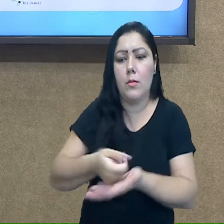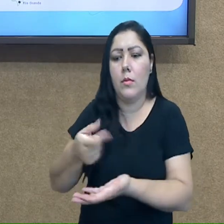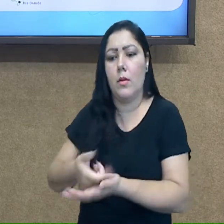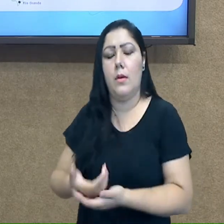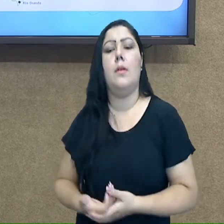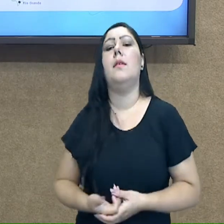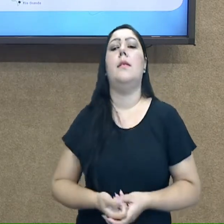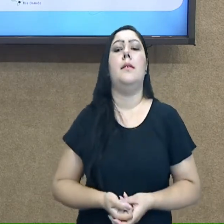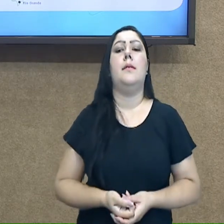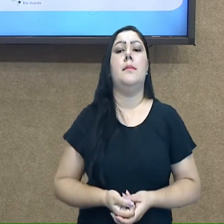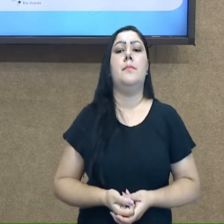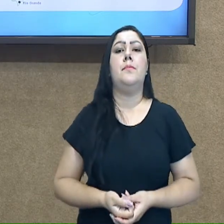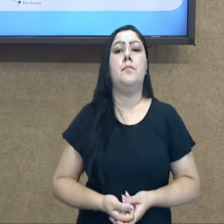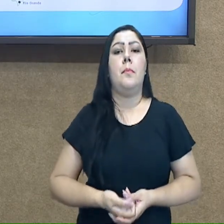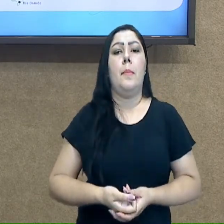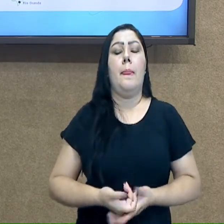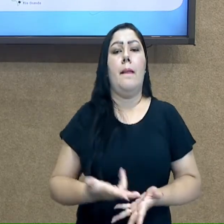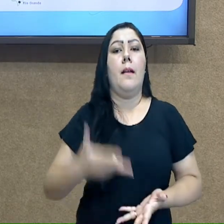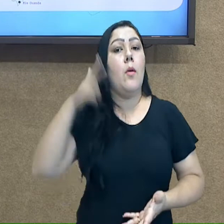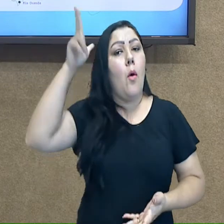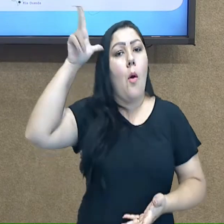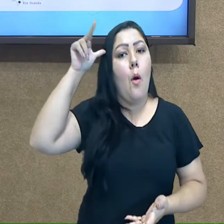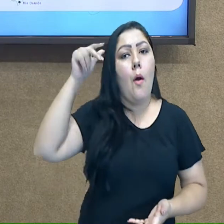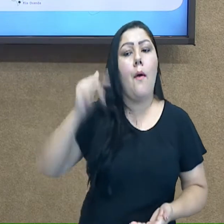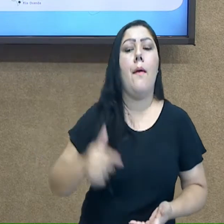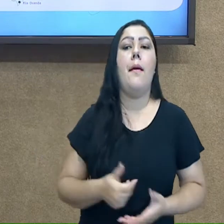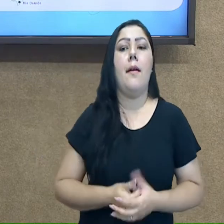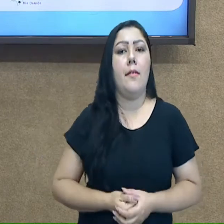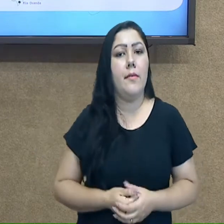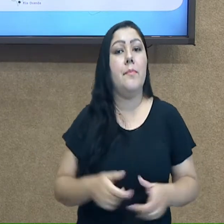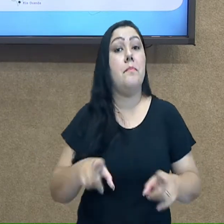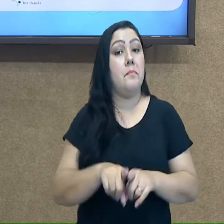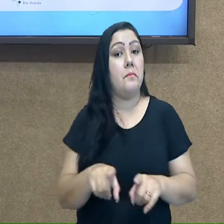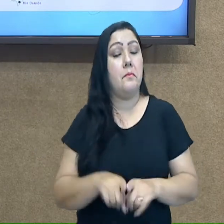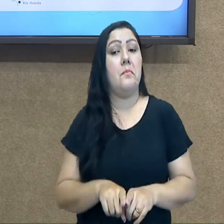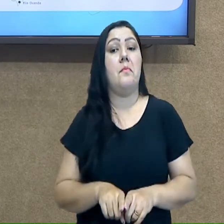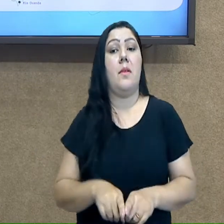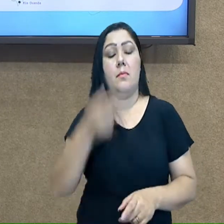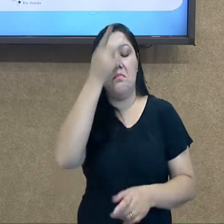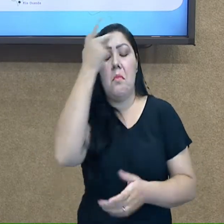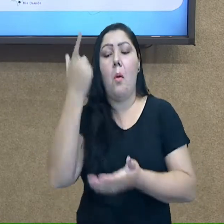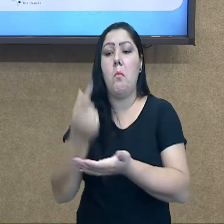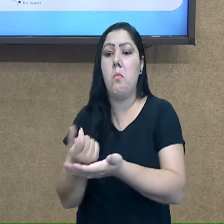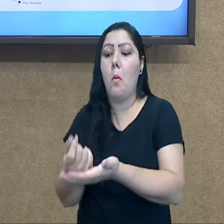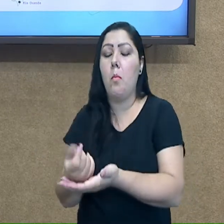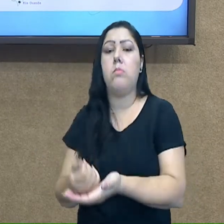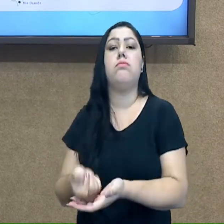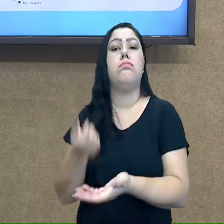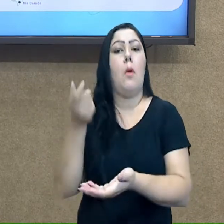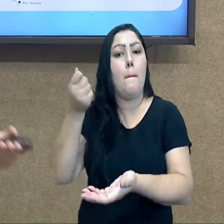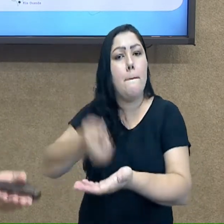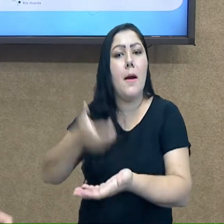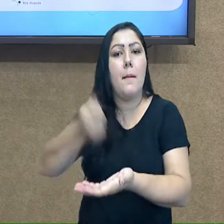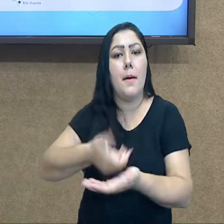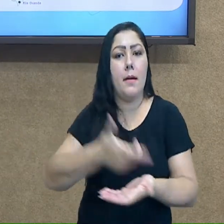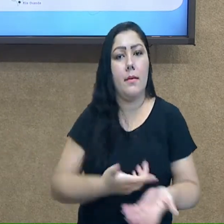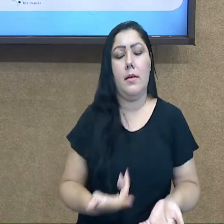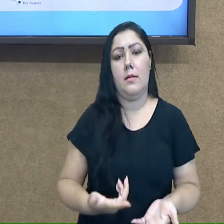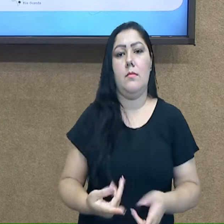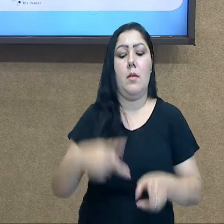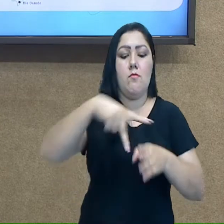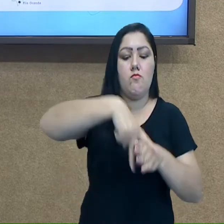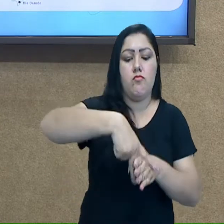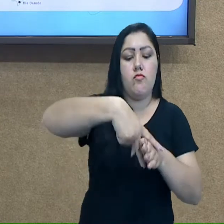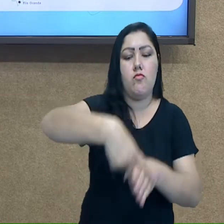do gado, os equinos e os muares, que usava para transportar mercadorias e